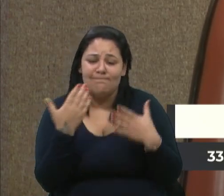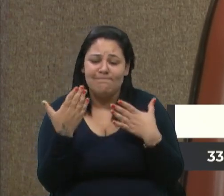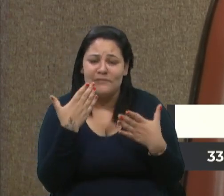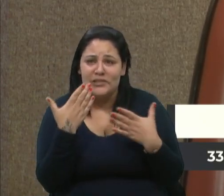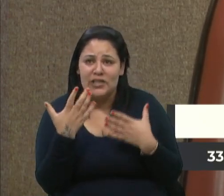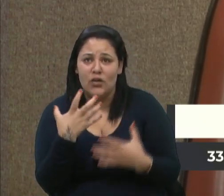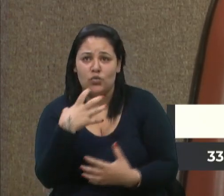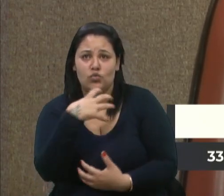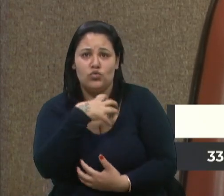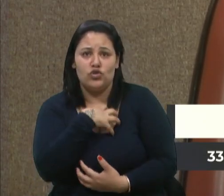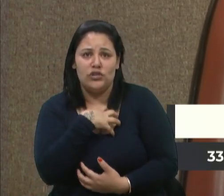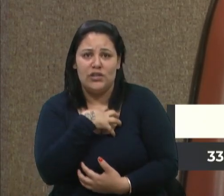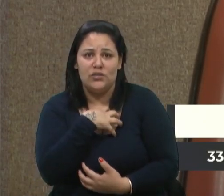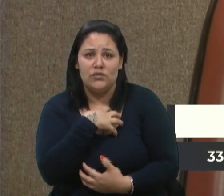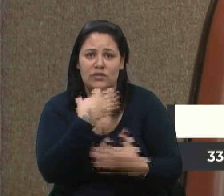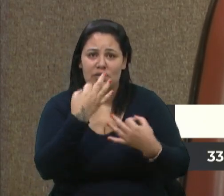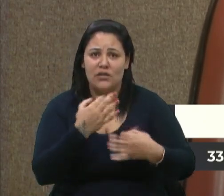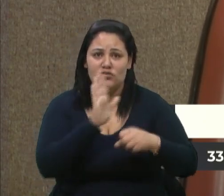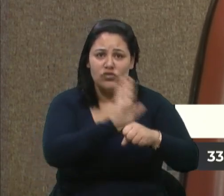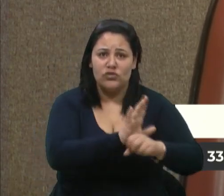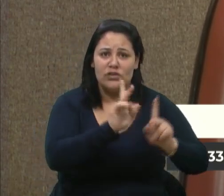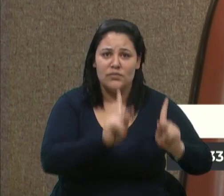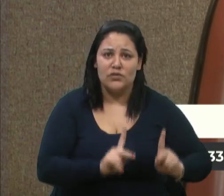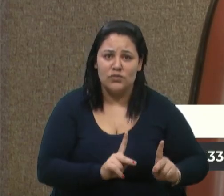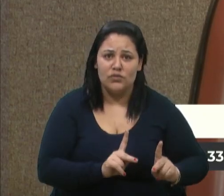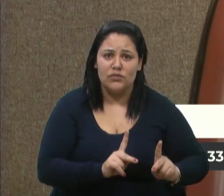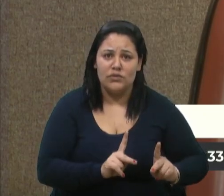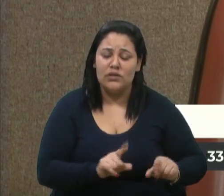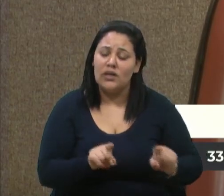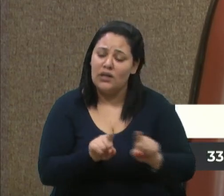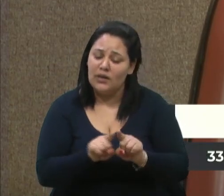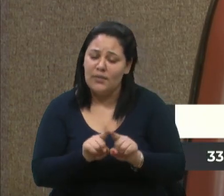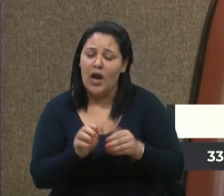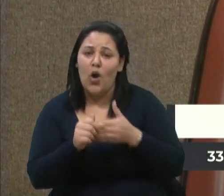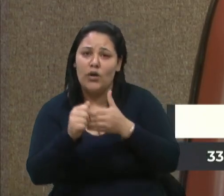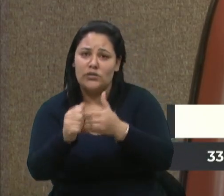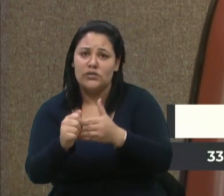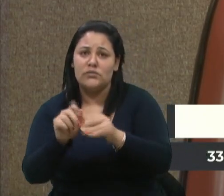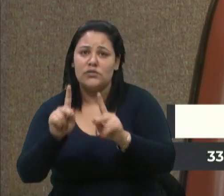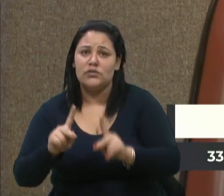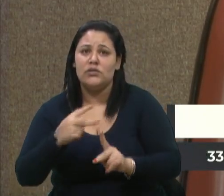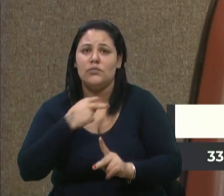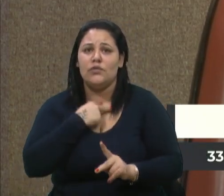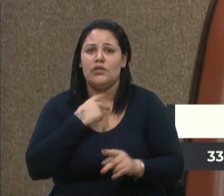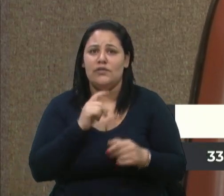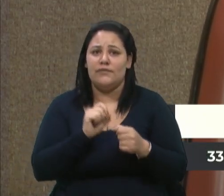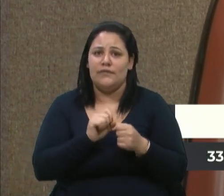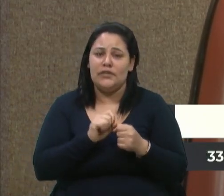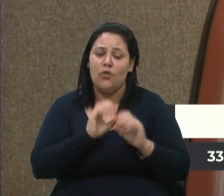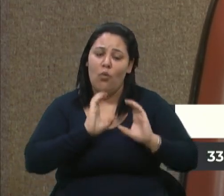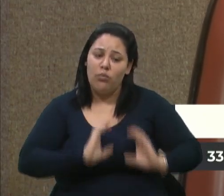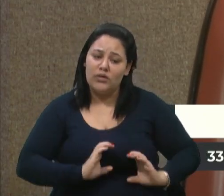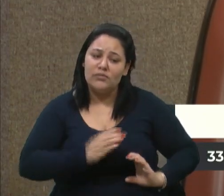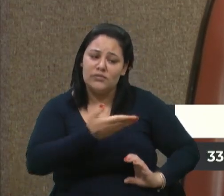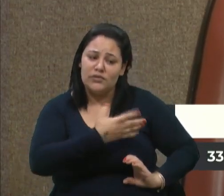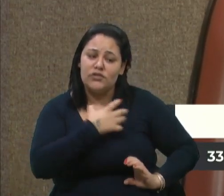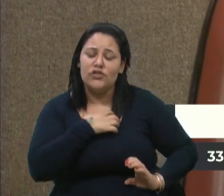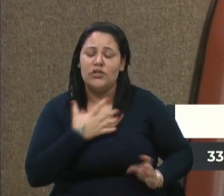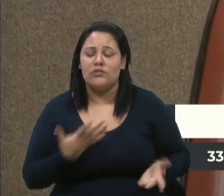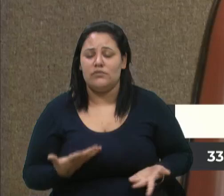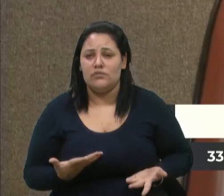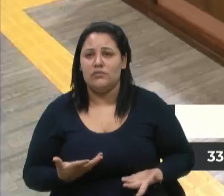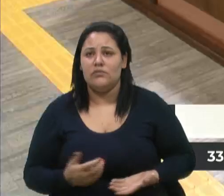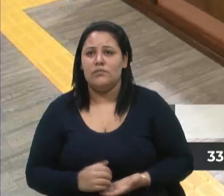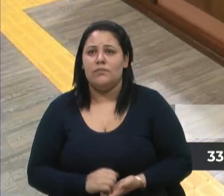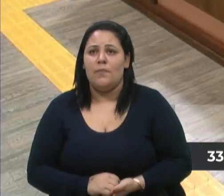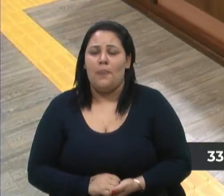forma correta de ajudar esse pessoal, mas, ao mesmo tempo, orientar eles que eles não podem ter a conduta que eles estão tendo. Obrigado.